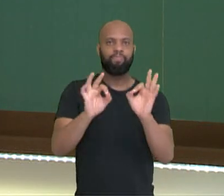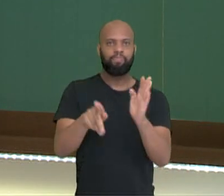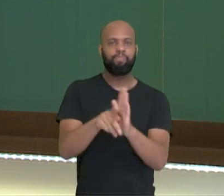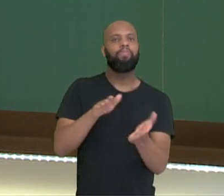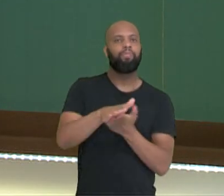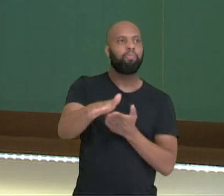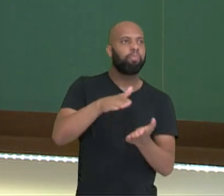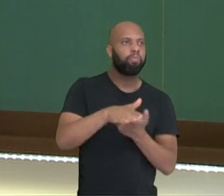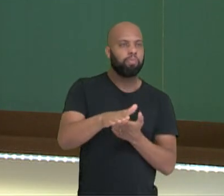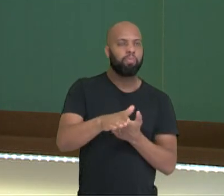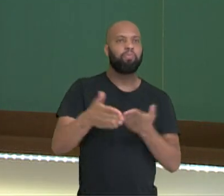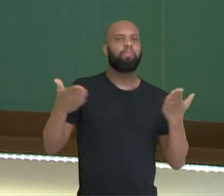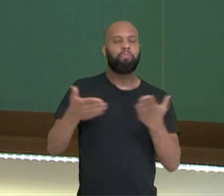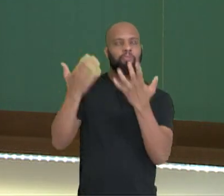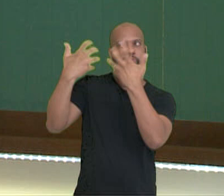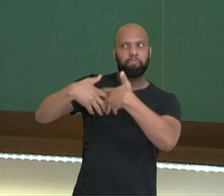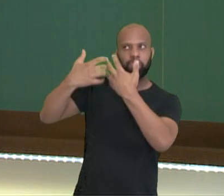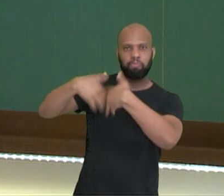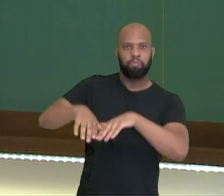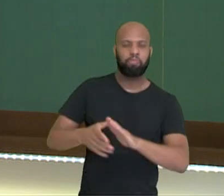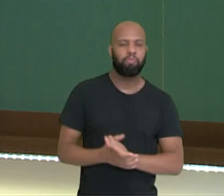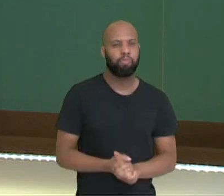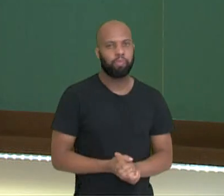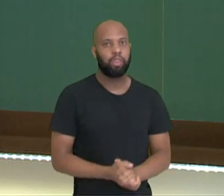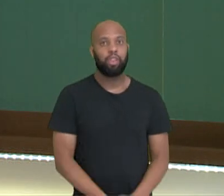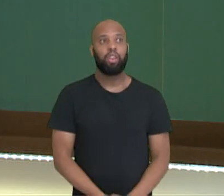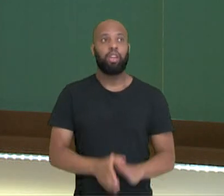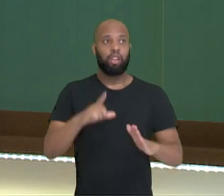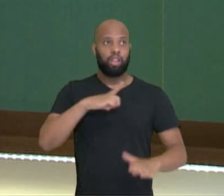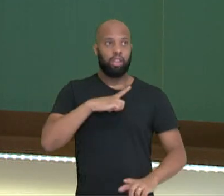custo? Então vamos pensar. R$